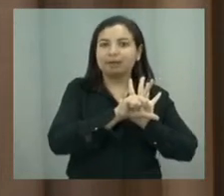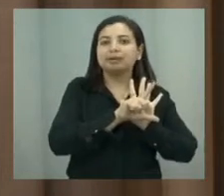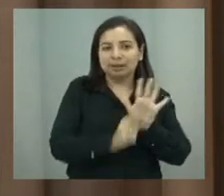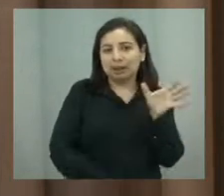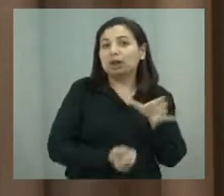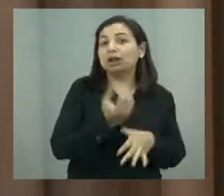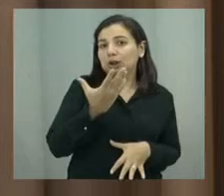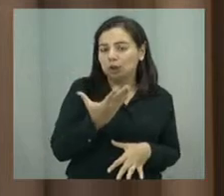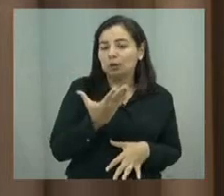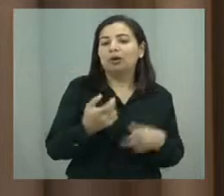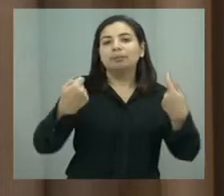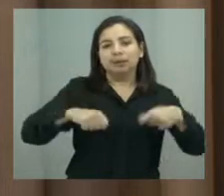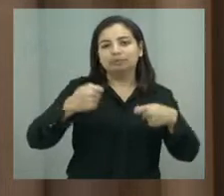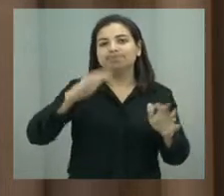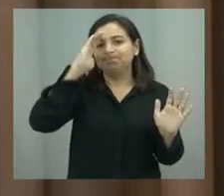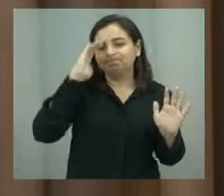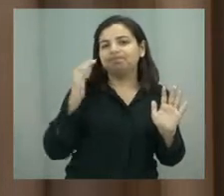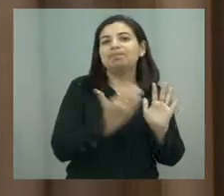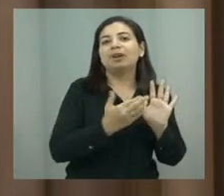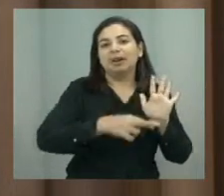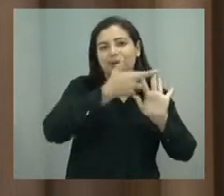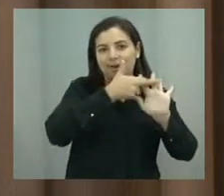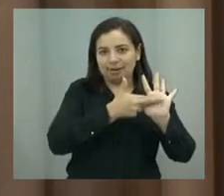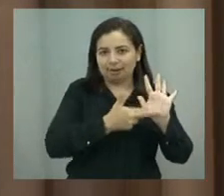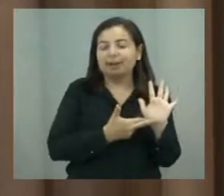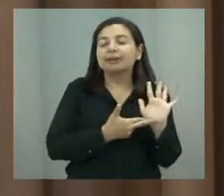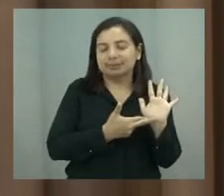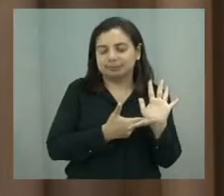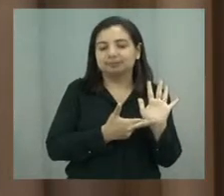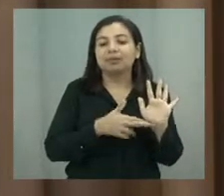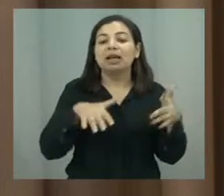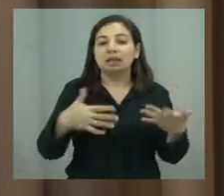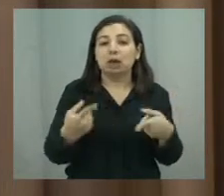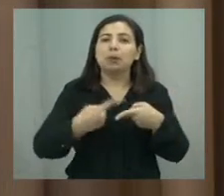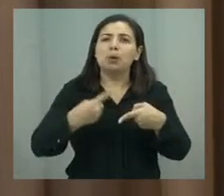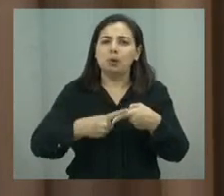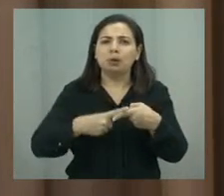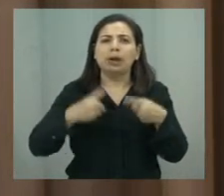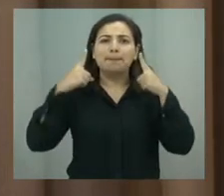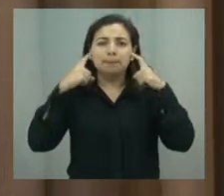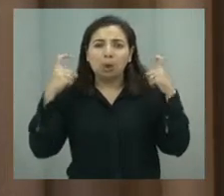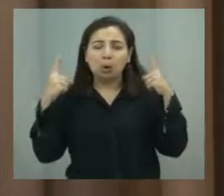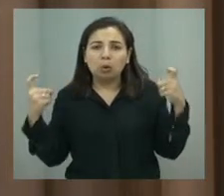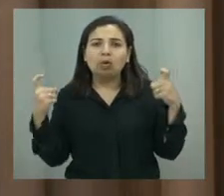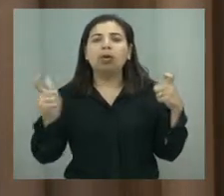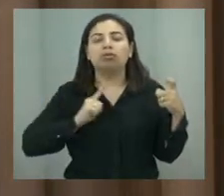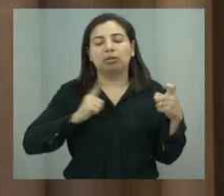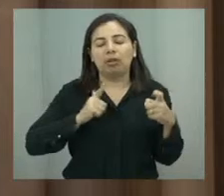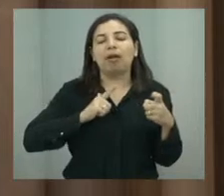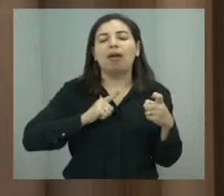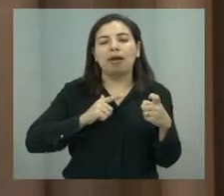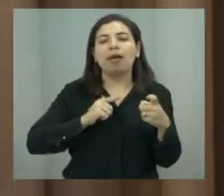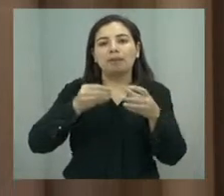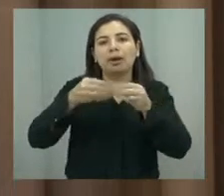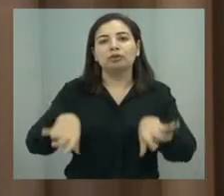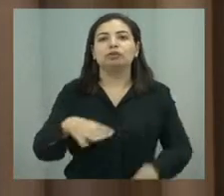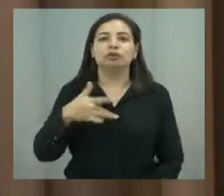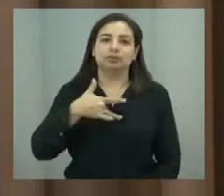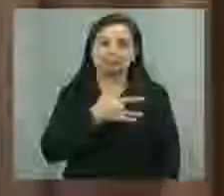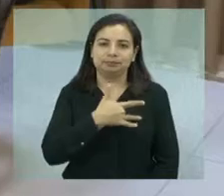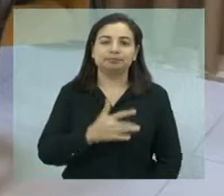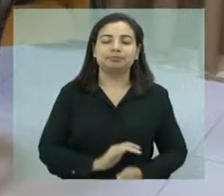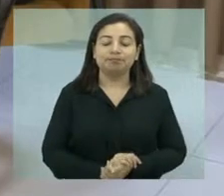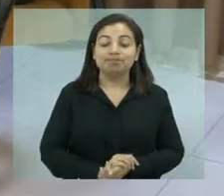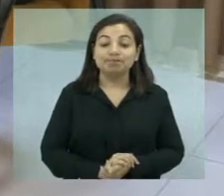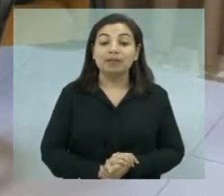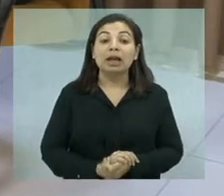legislações para que sejam cumpridas regras, exatamente porque a poluição sonora é algo que prejudica a saúde. E para que se cumpram essas